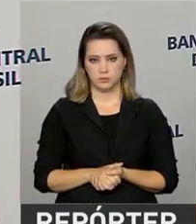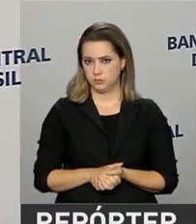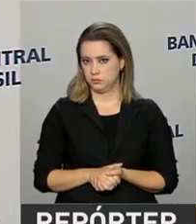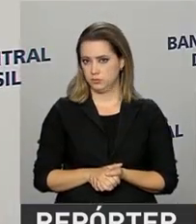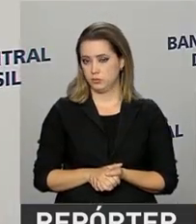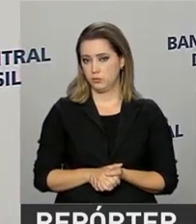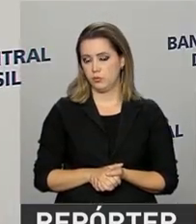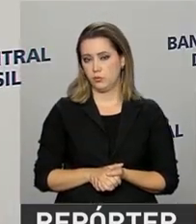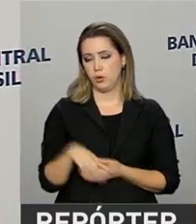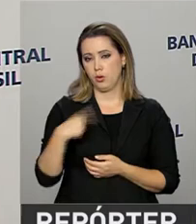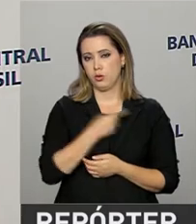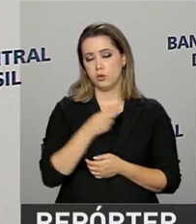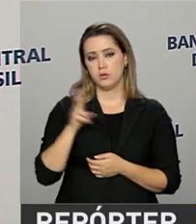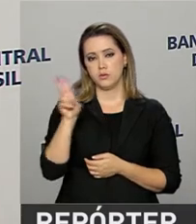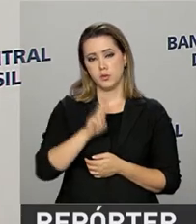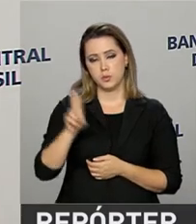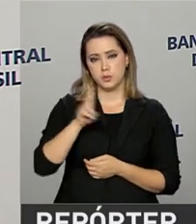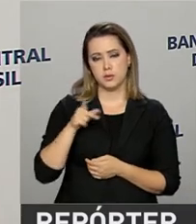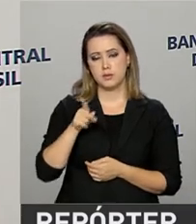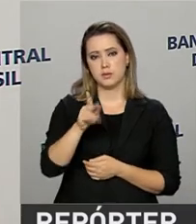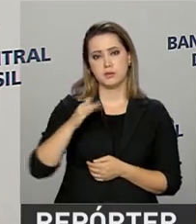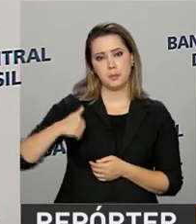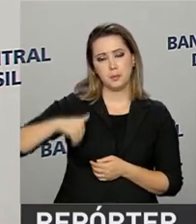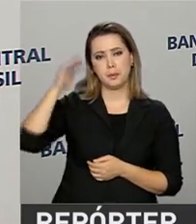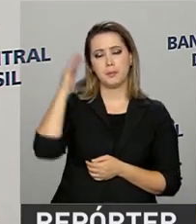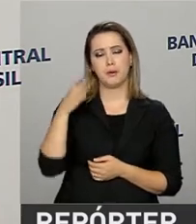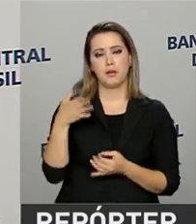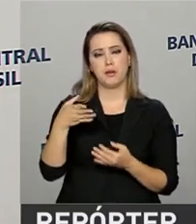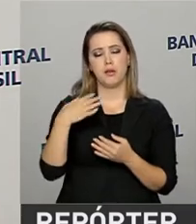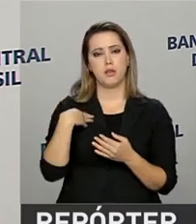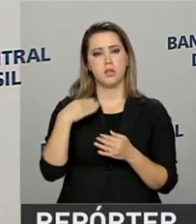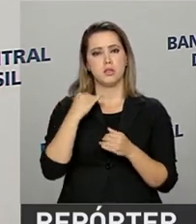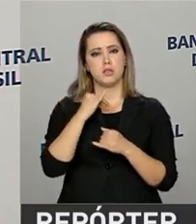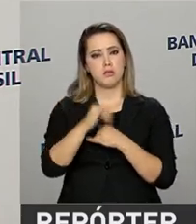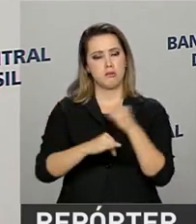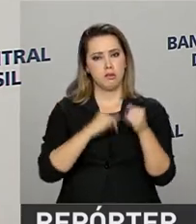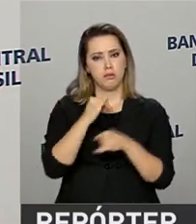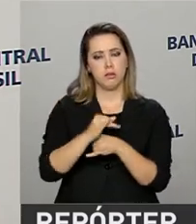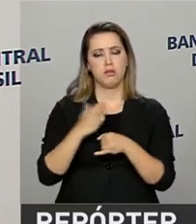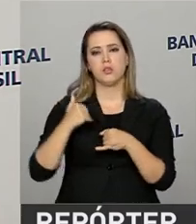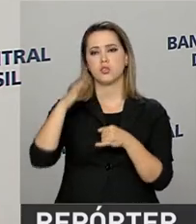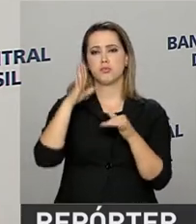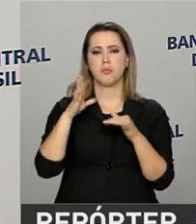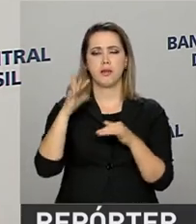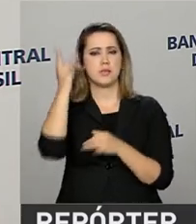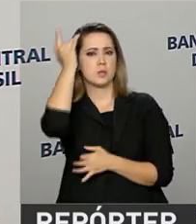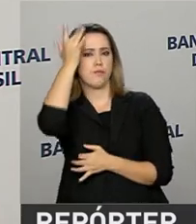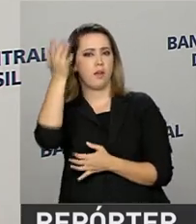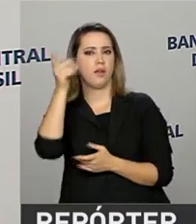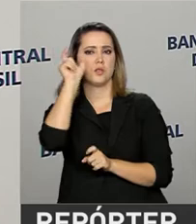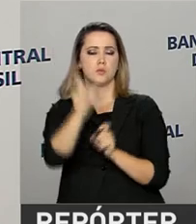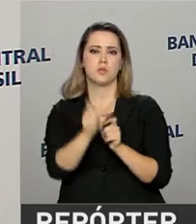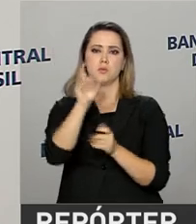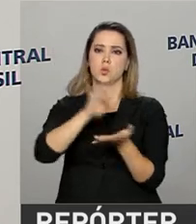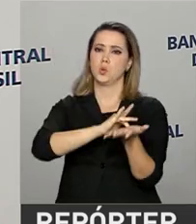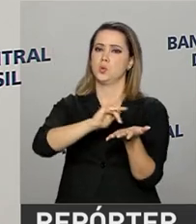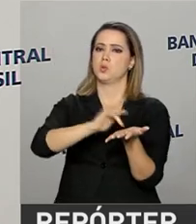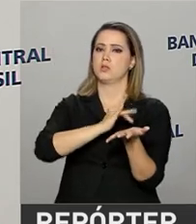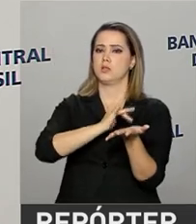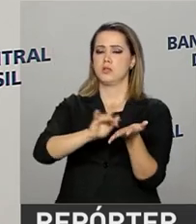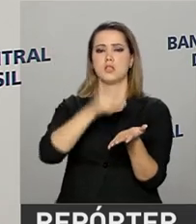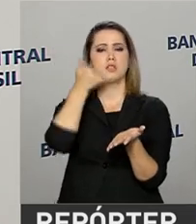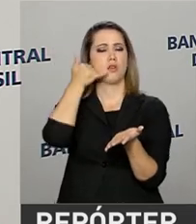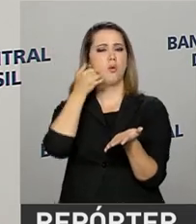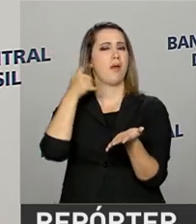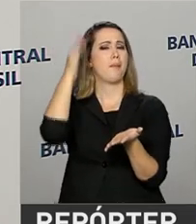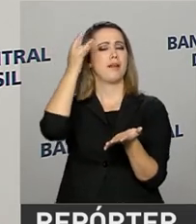realmente dos canais assim que traz maior comodidade dos clientes o destaque ou telefone celular e